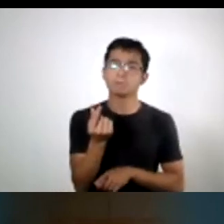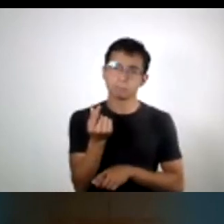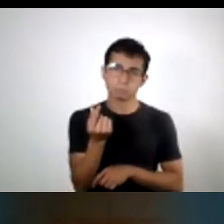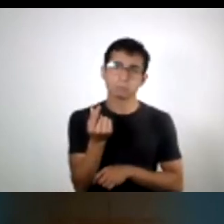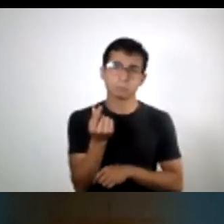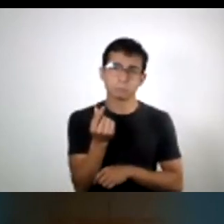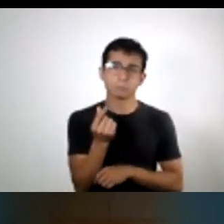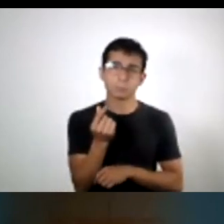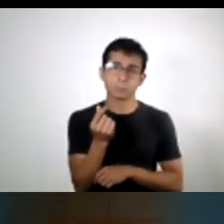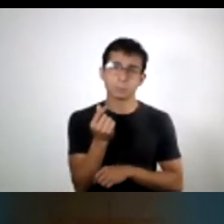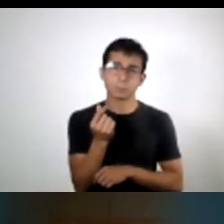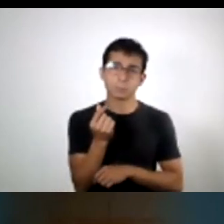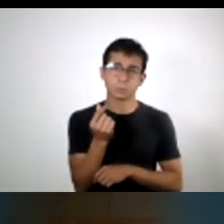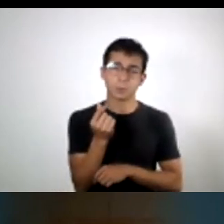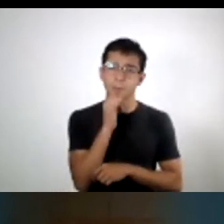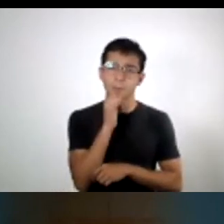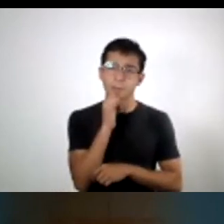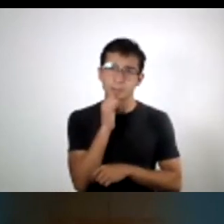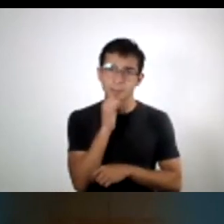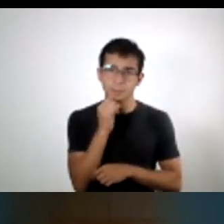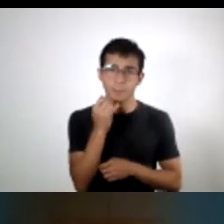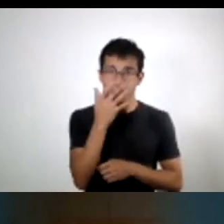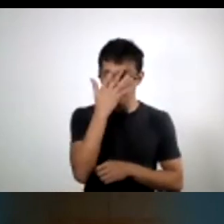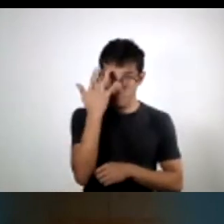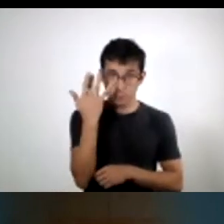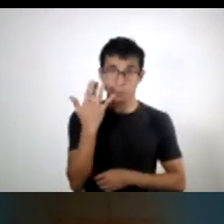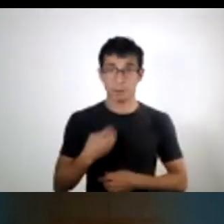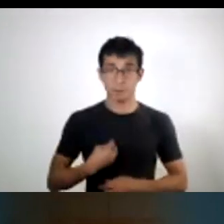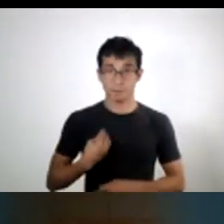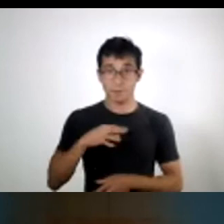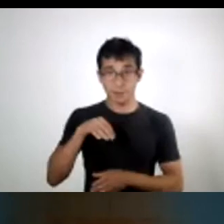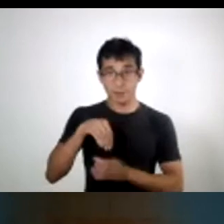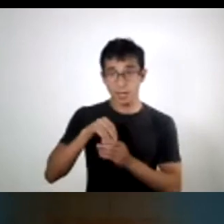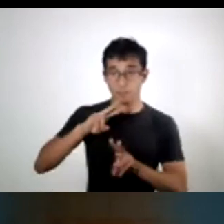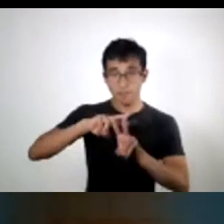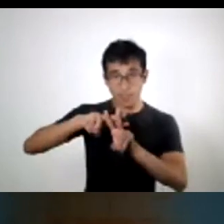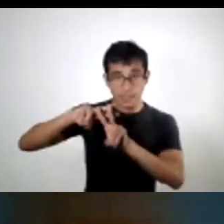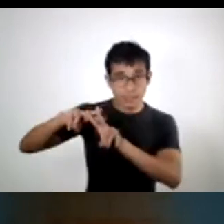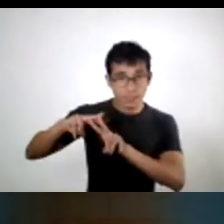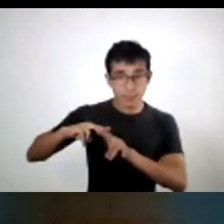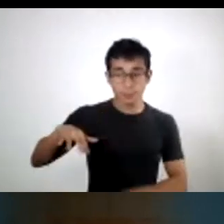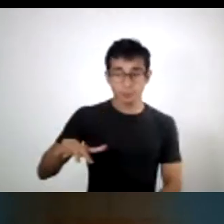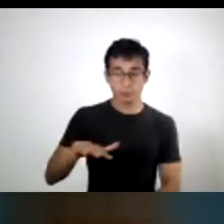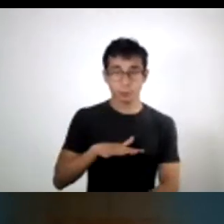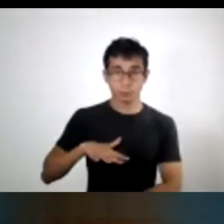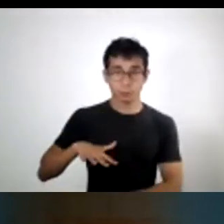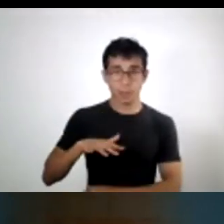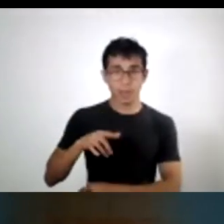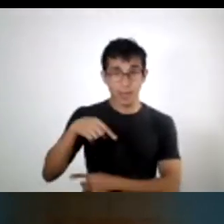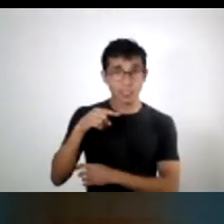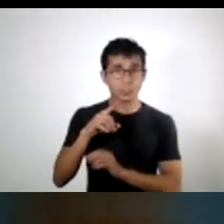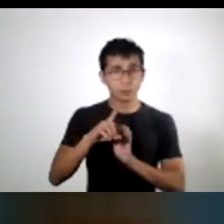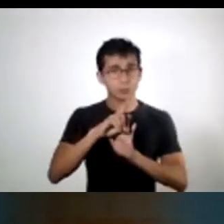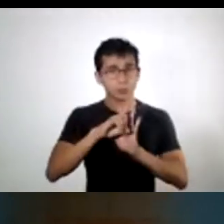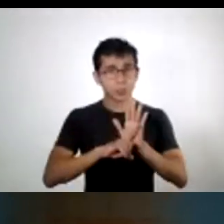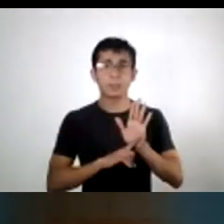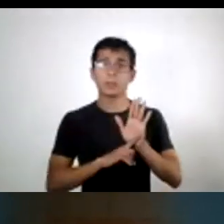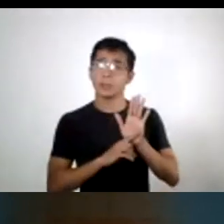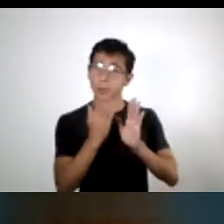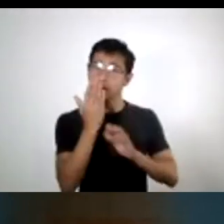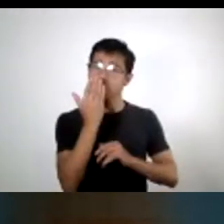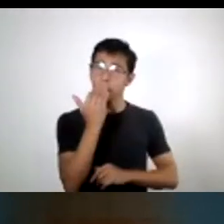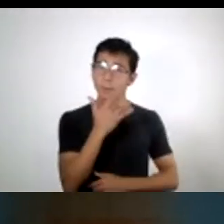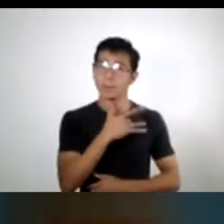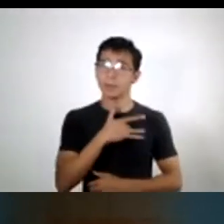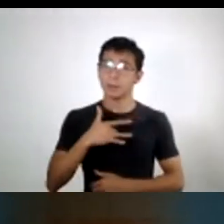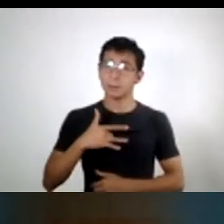gente pensar, né, as pessoas que vivem nos presídios, né, se a gente pensar que eles também têm direito a uma